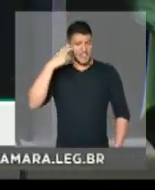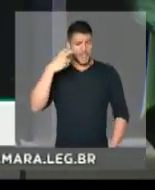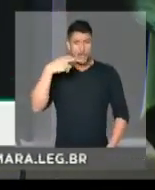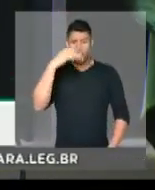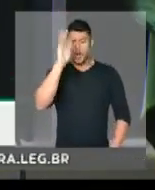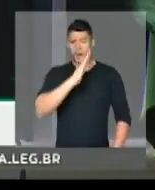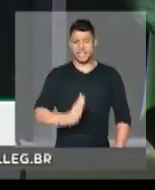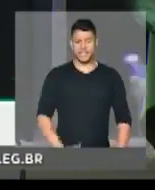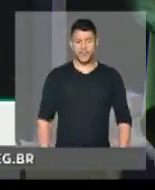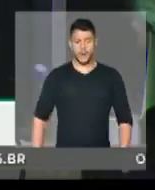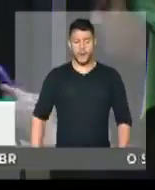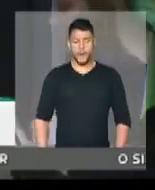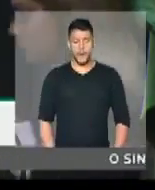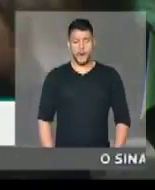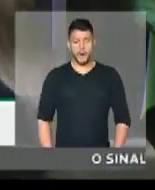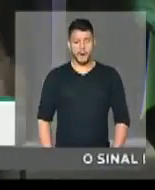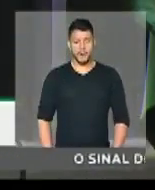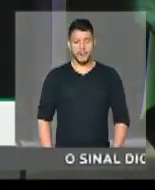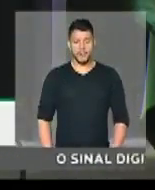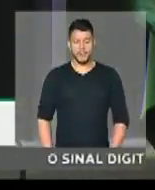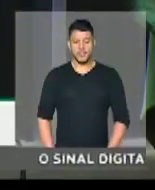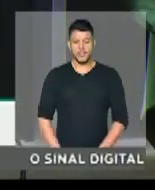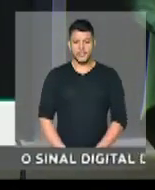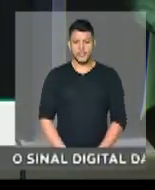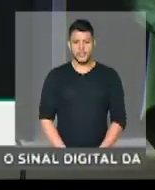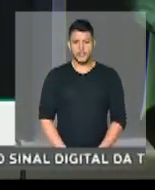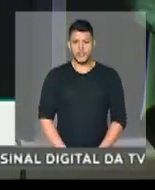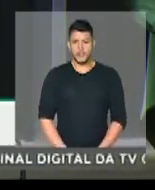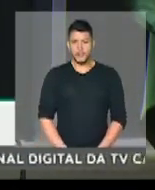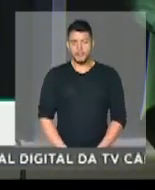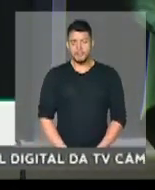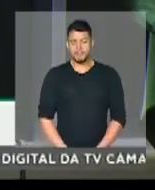todos os brasileiros de um Brasil forte e corajoso. Muito obrigado, senhor presidente.